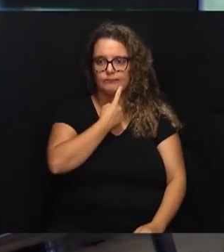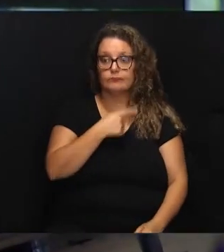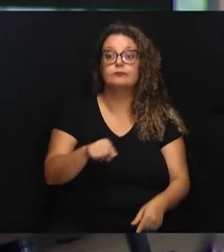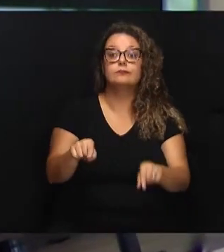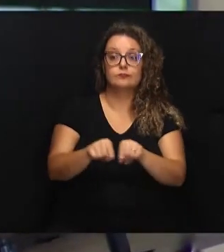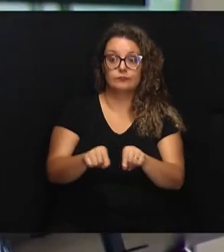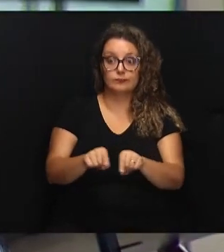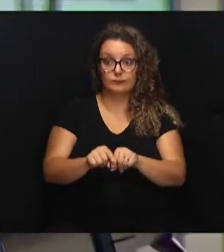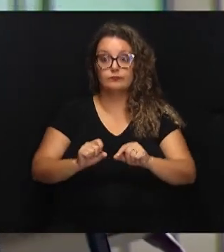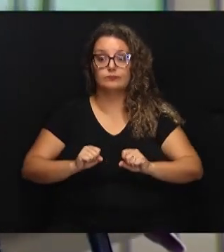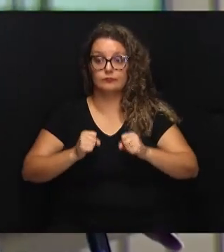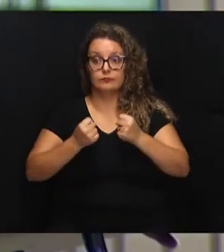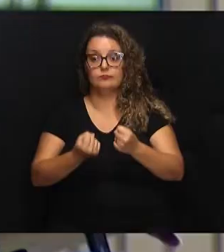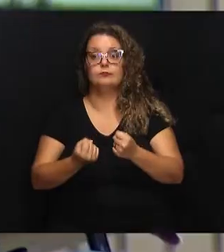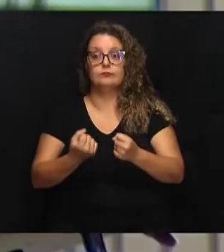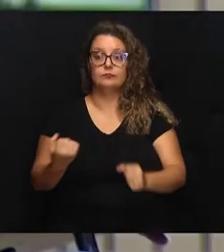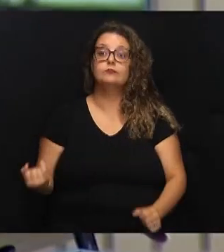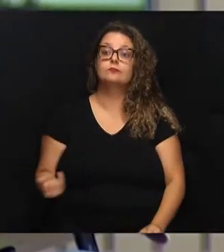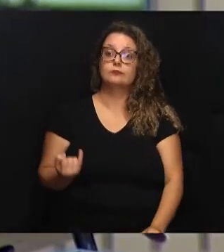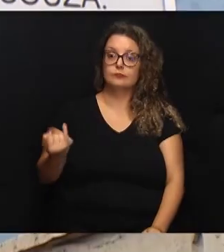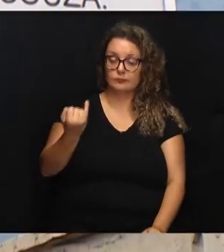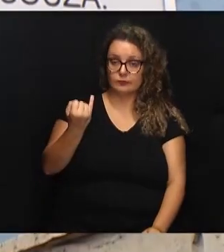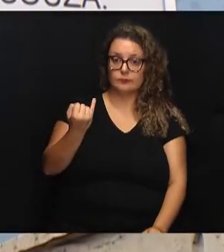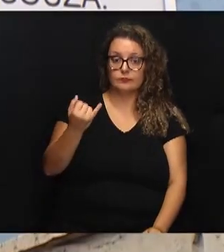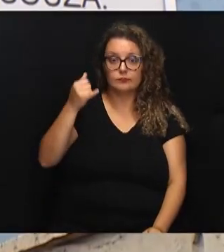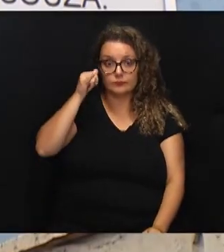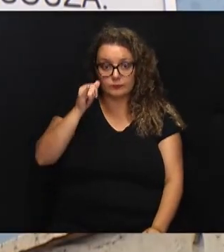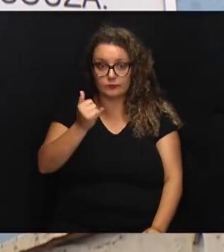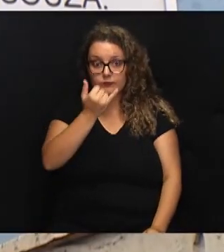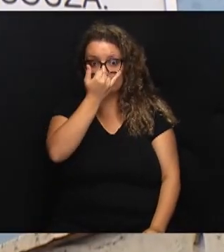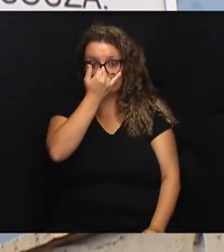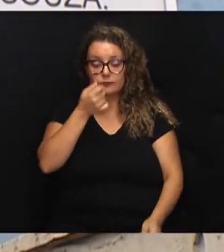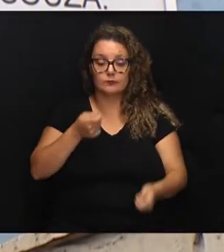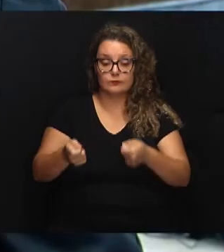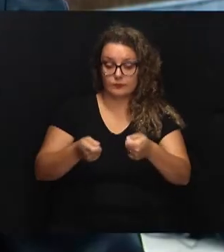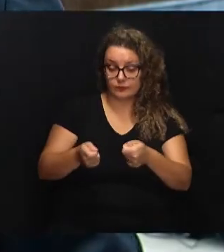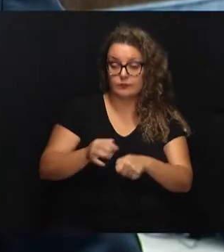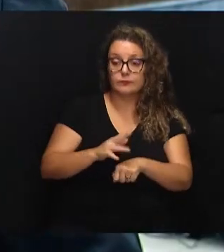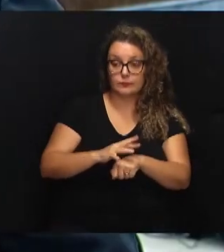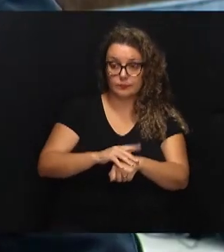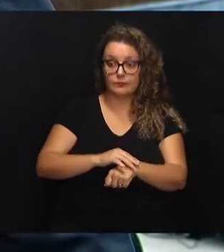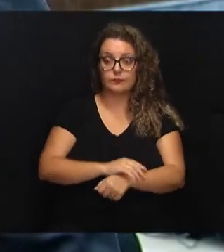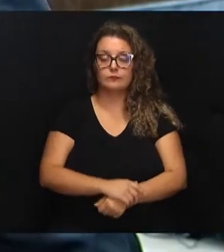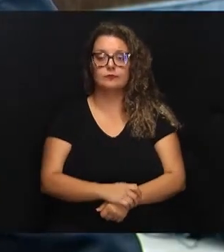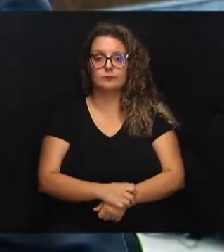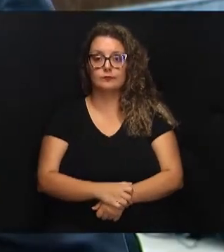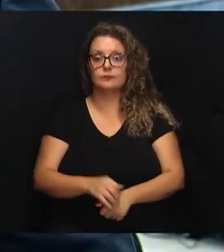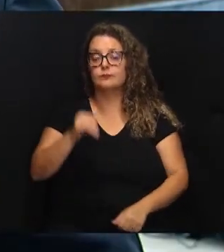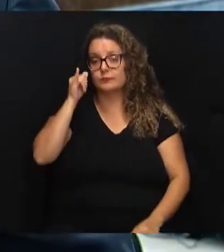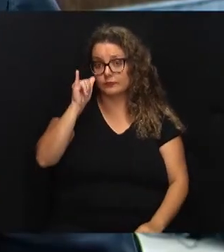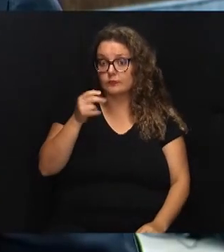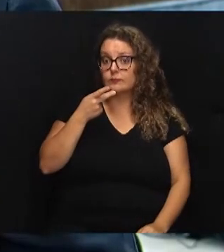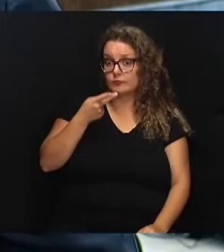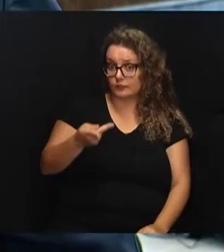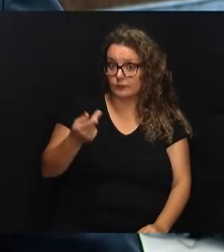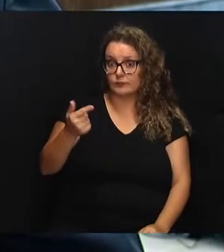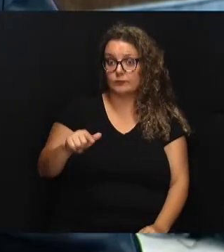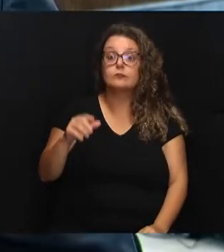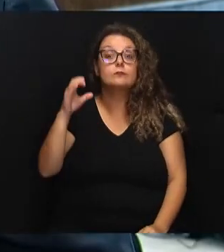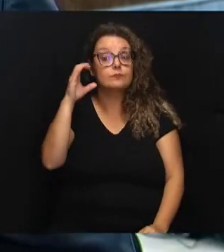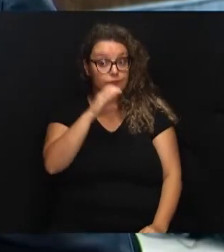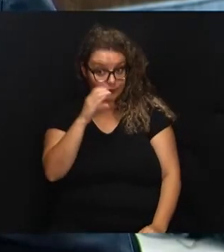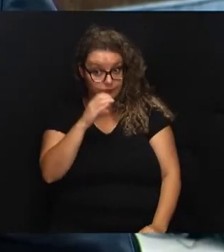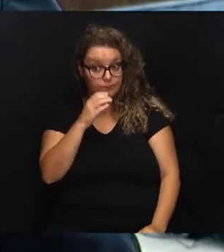também reforça a importância da prevenção e controle da doença. Prevenção, volto a dizer, rápido,